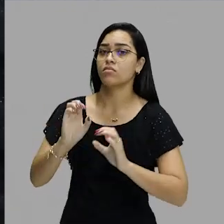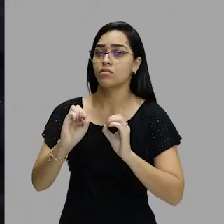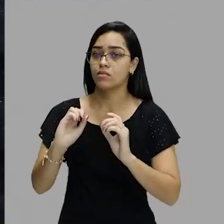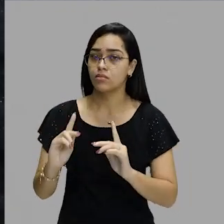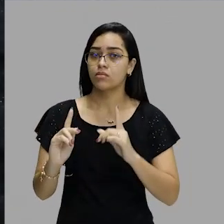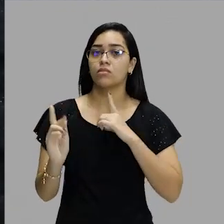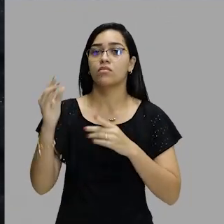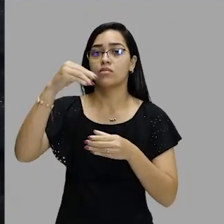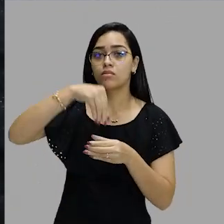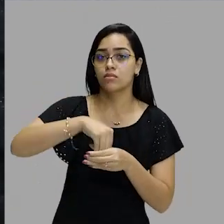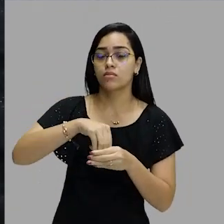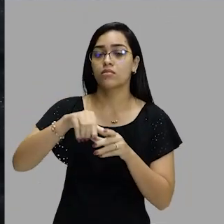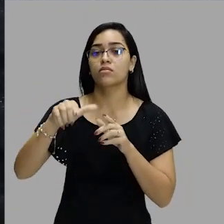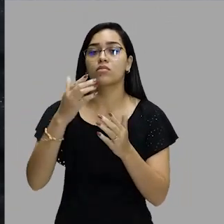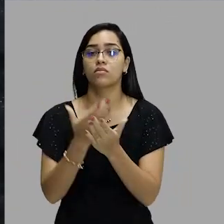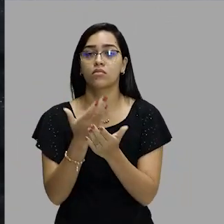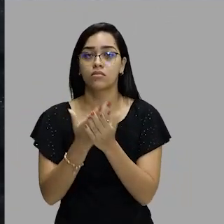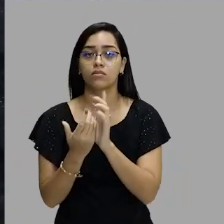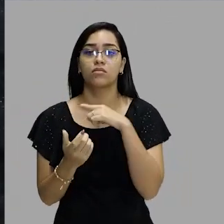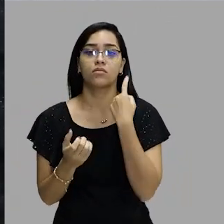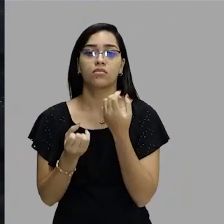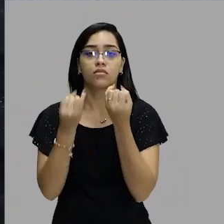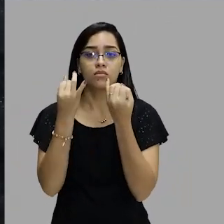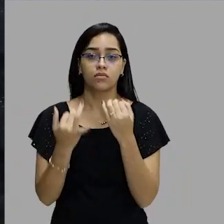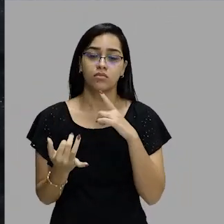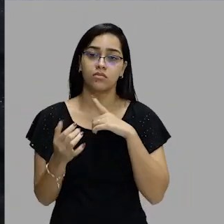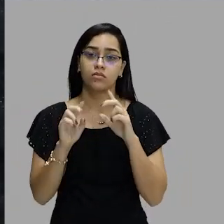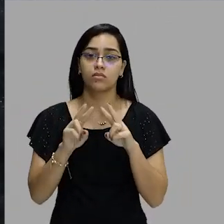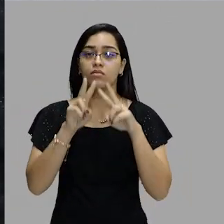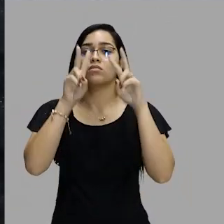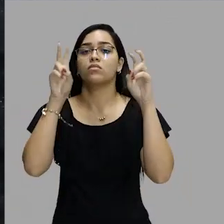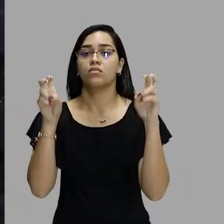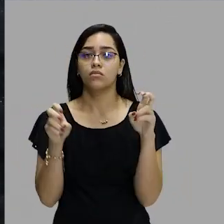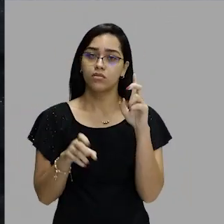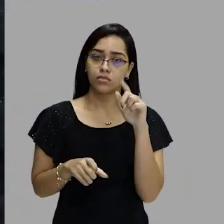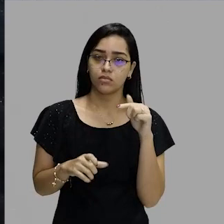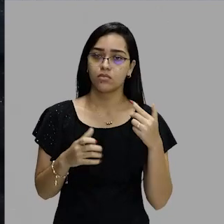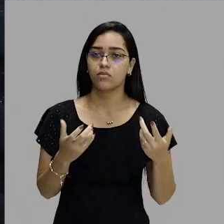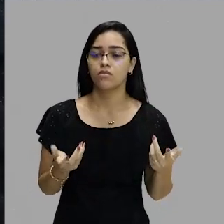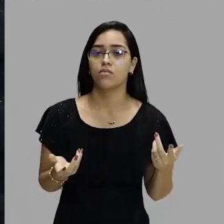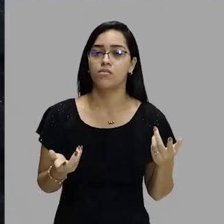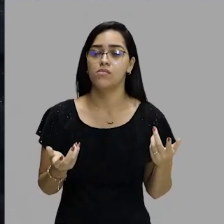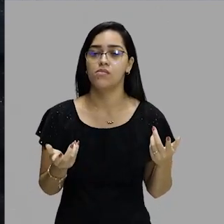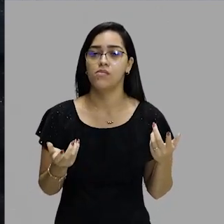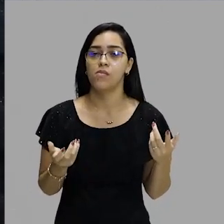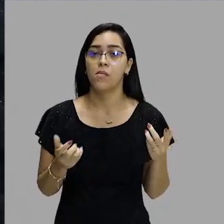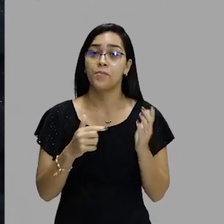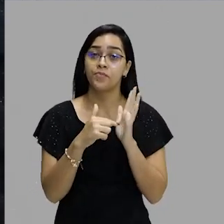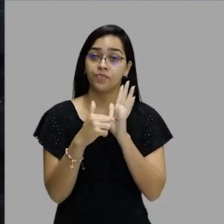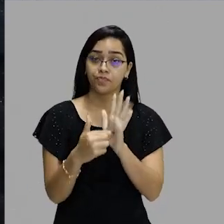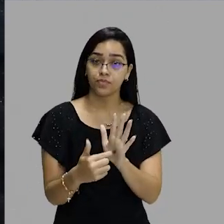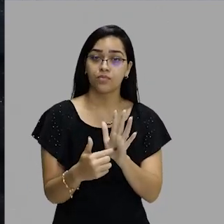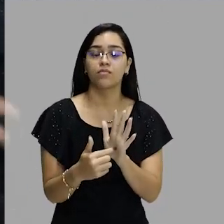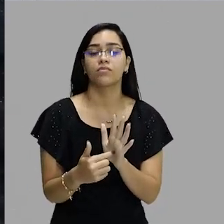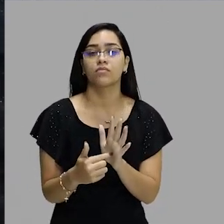Então, dentro dessa aula, nós falaremos desses assuntos que estão em